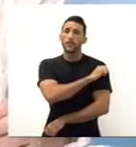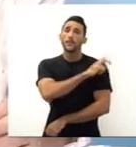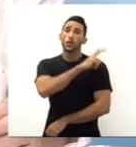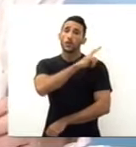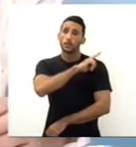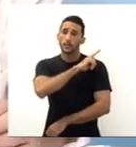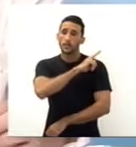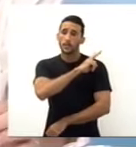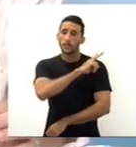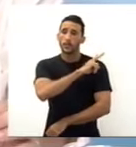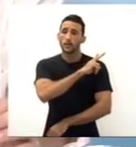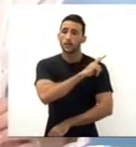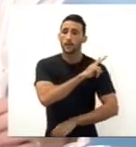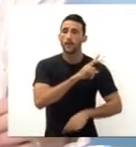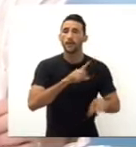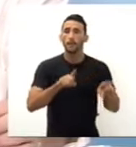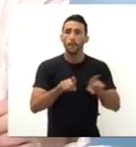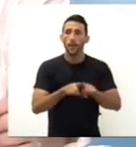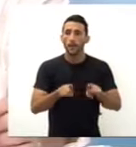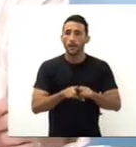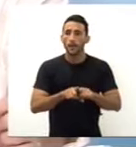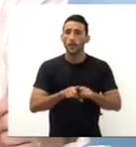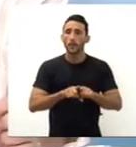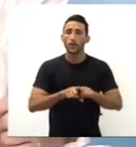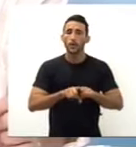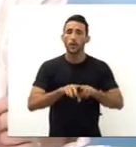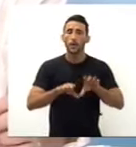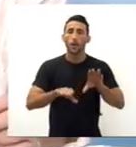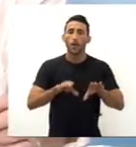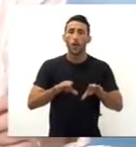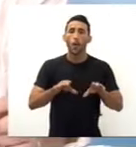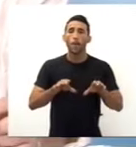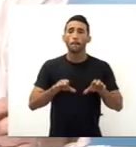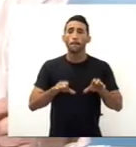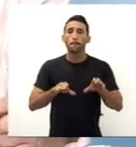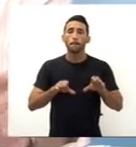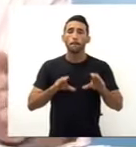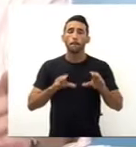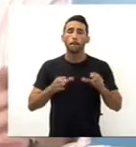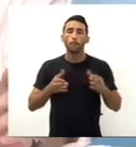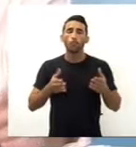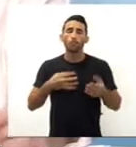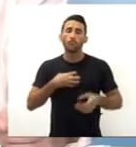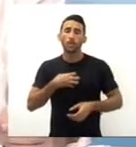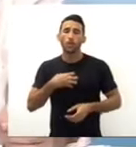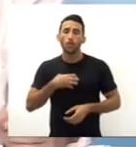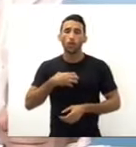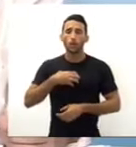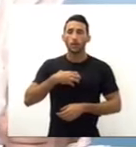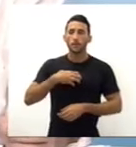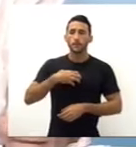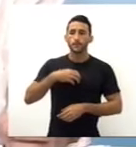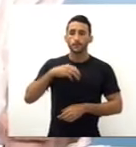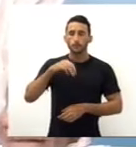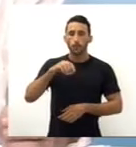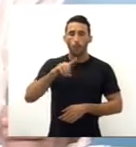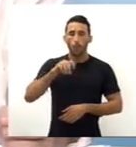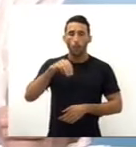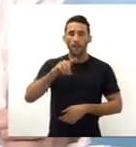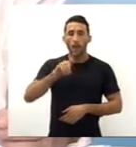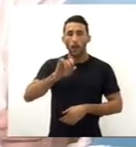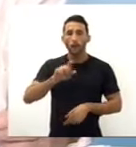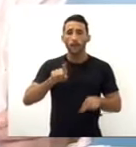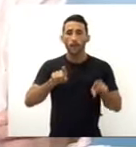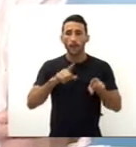2, a periodicidade e o modelo da circunferência trigonométrica. Lembrando que a SEDUC disponibiliza às